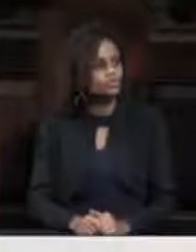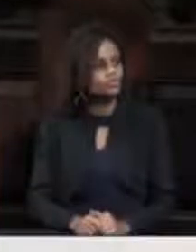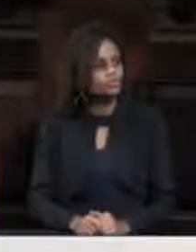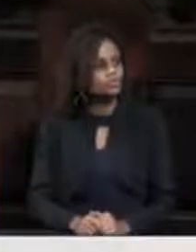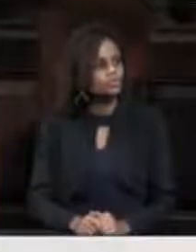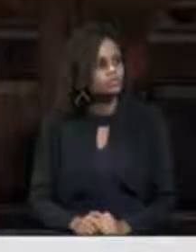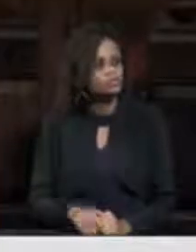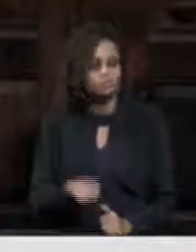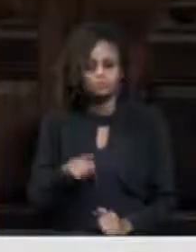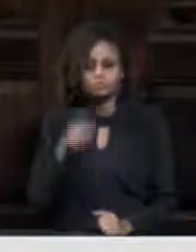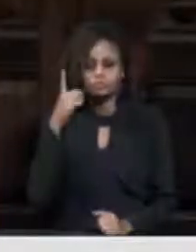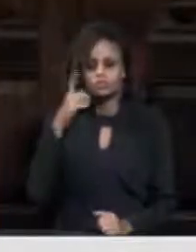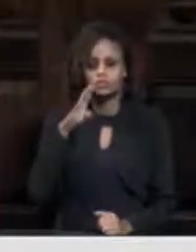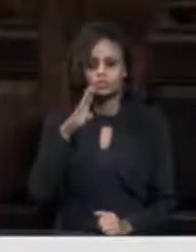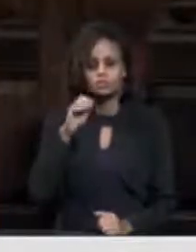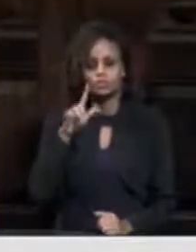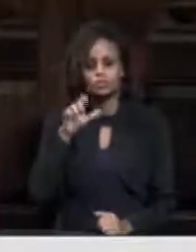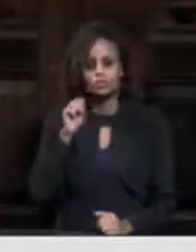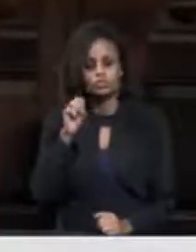funcionários,